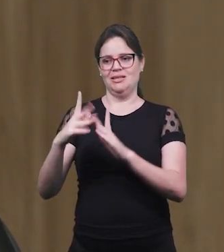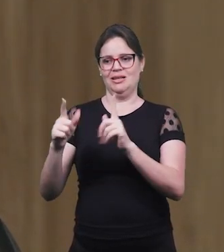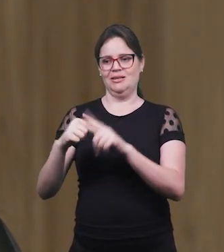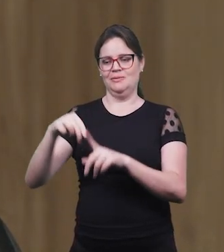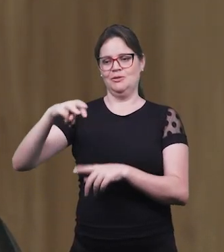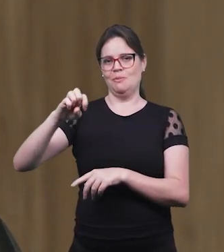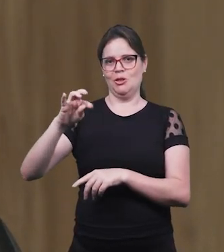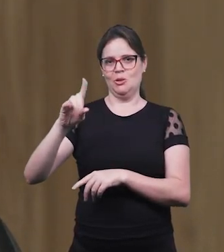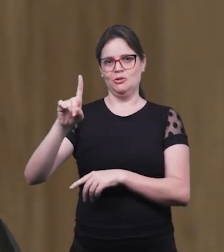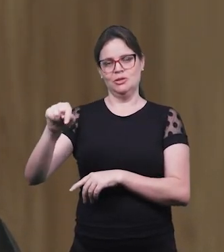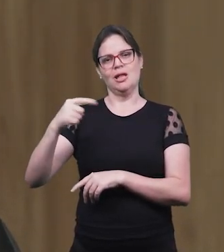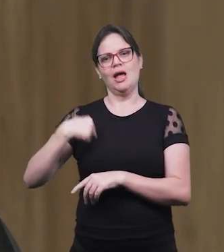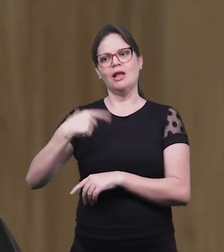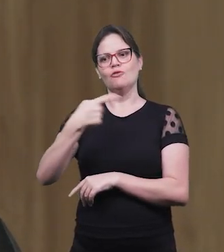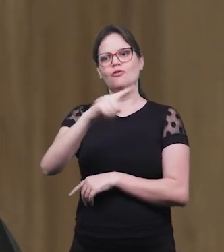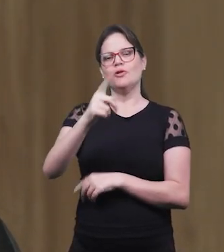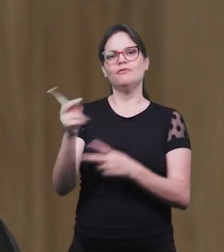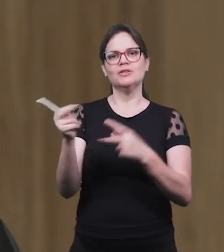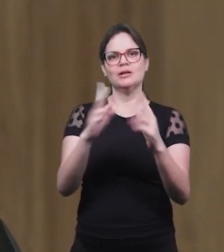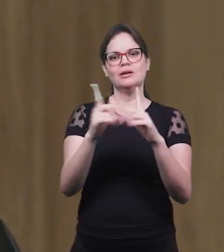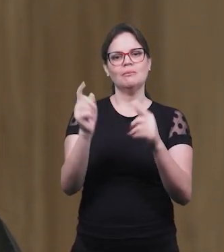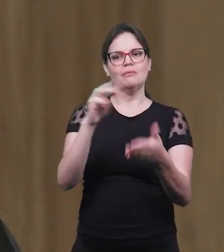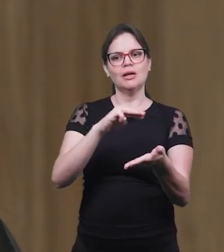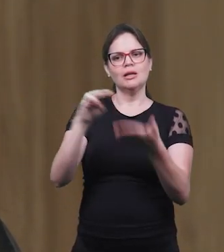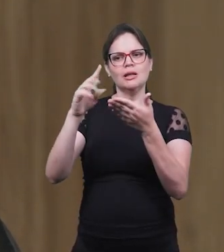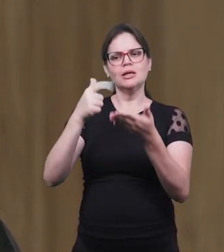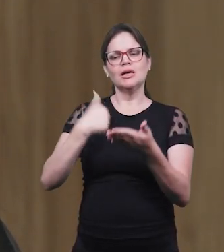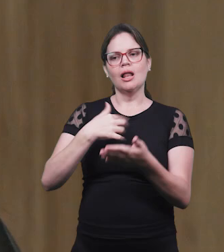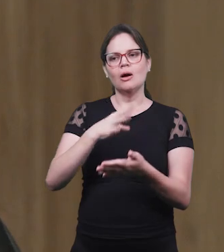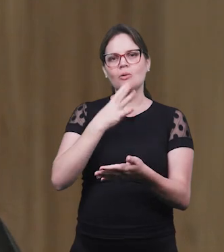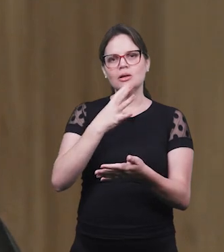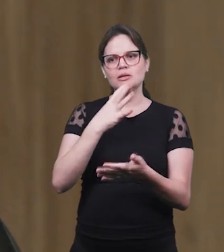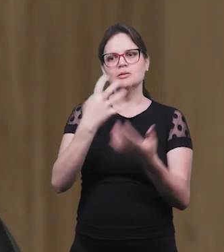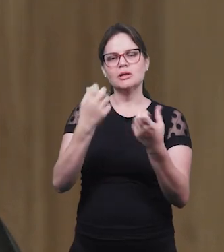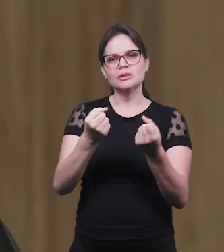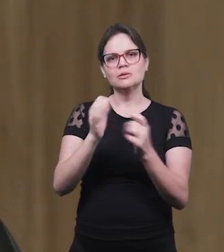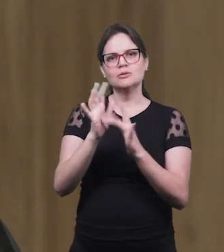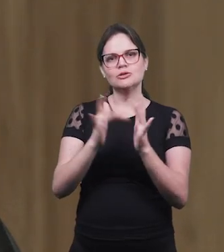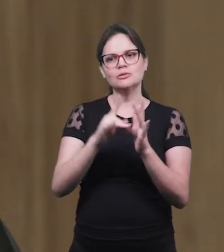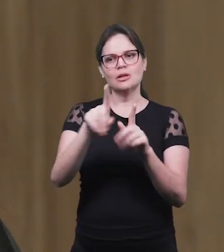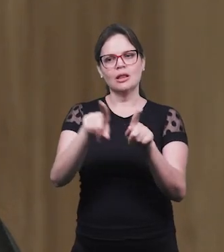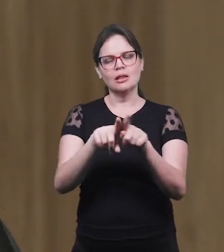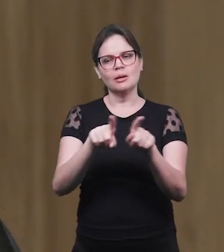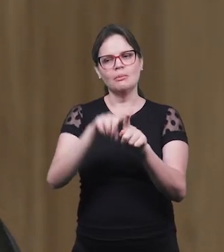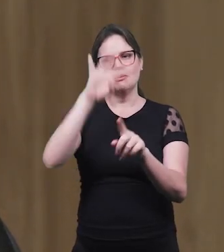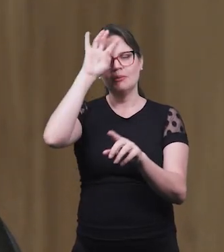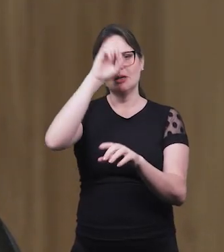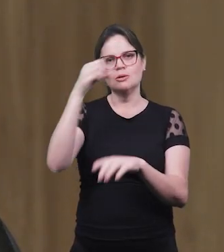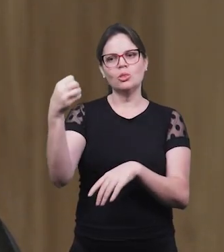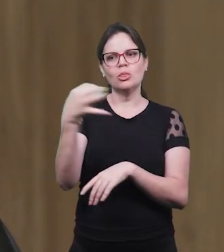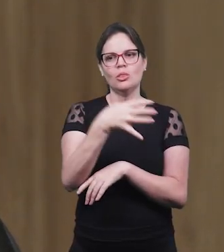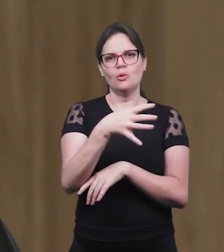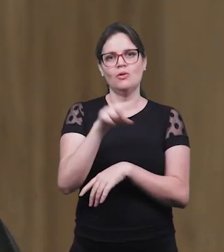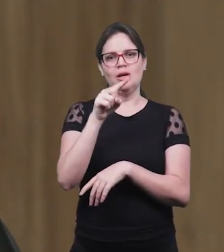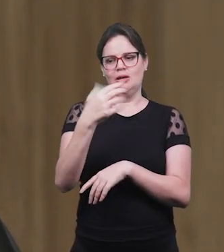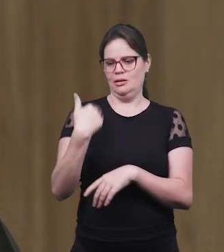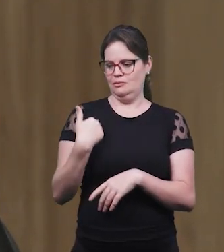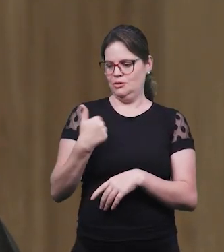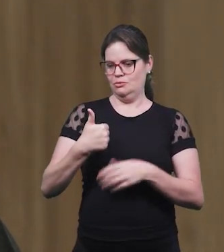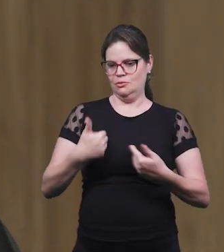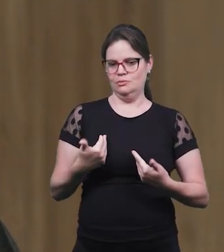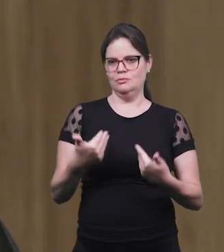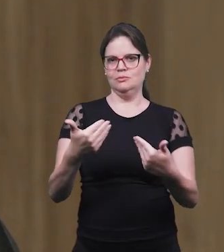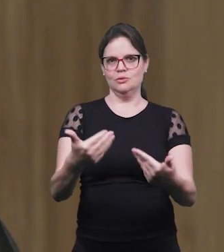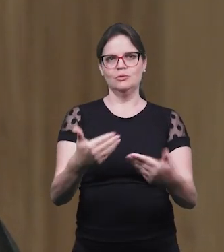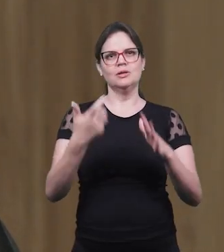orava, ela tinha sempre uma vontade assim, de conhecer algo novo. Então eu